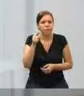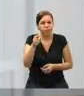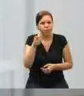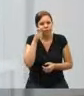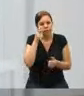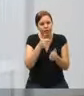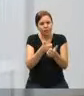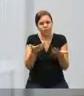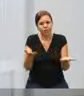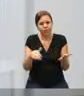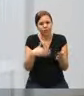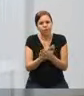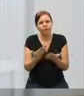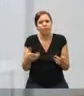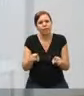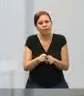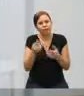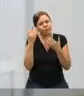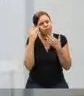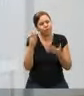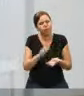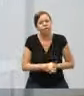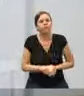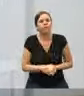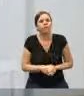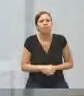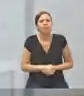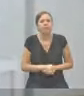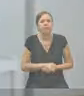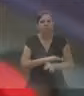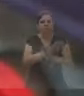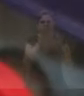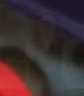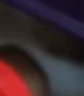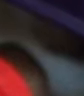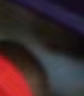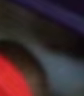também muito obrigado. E até nosso próximo encontro. Tchau!